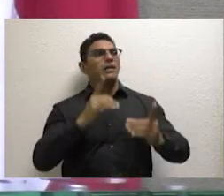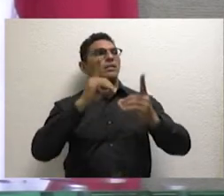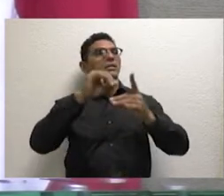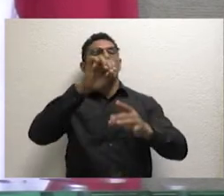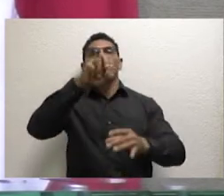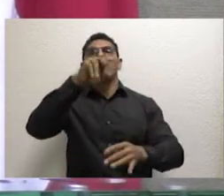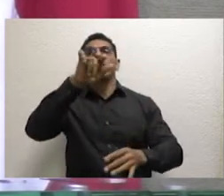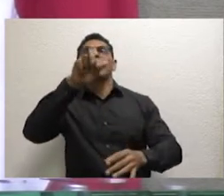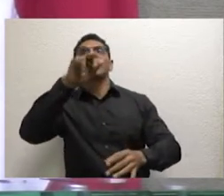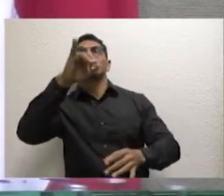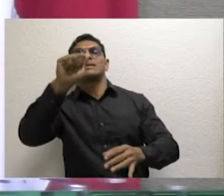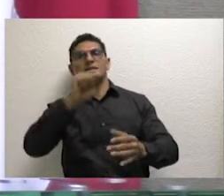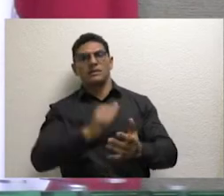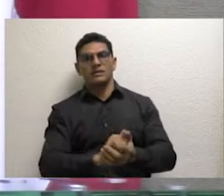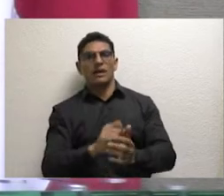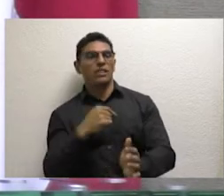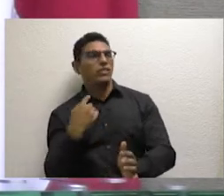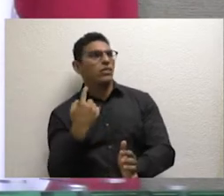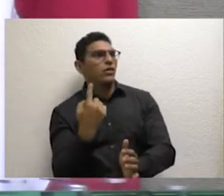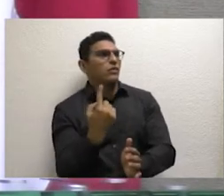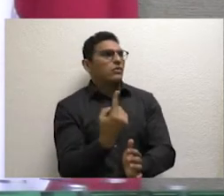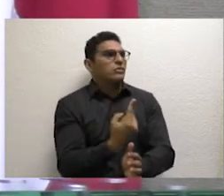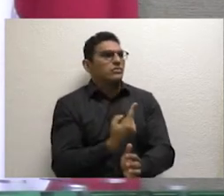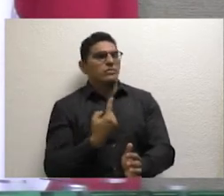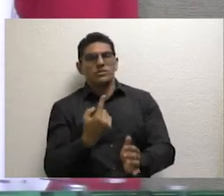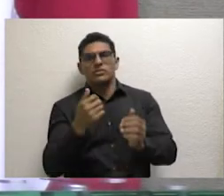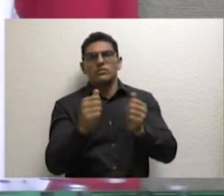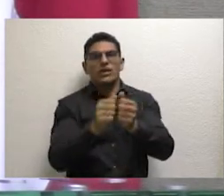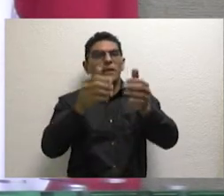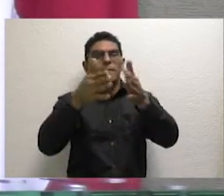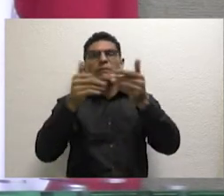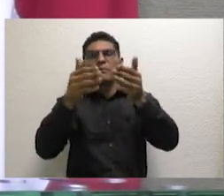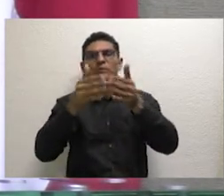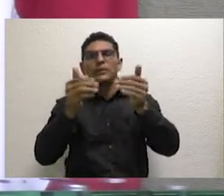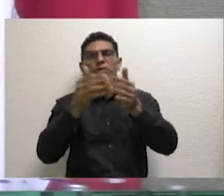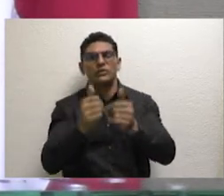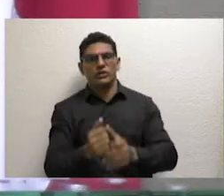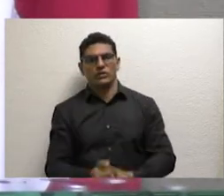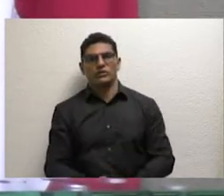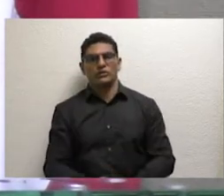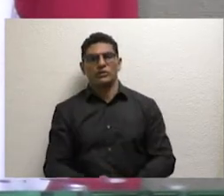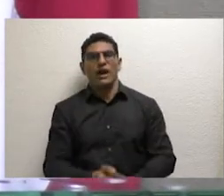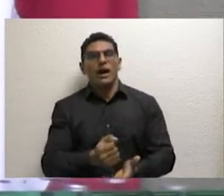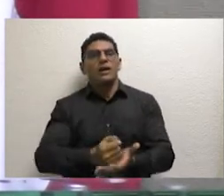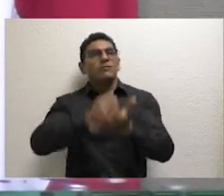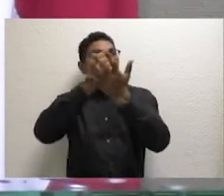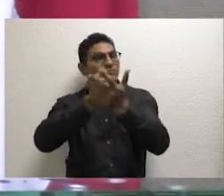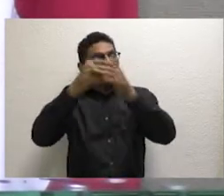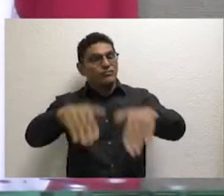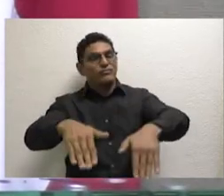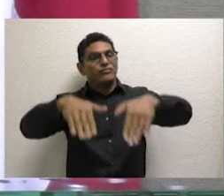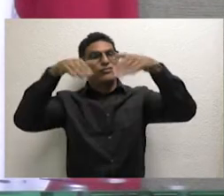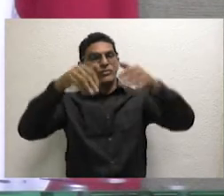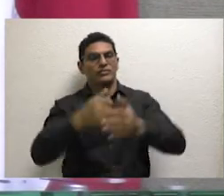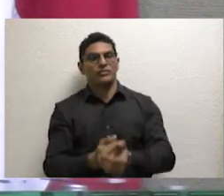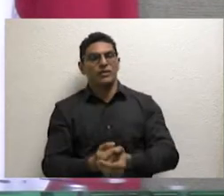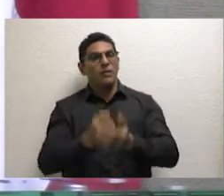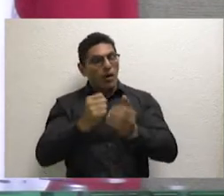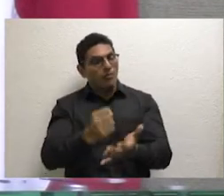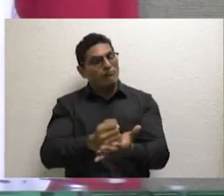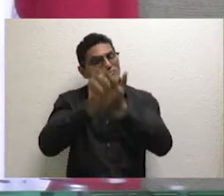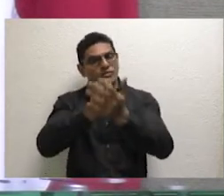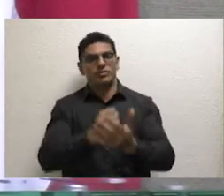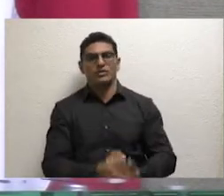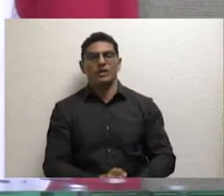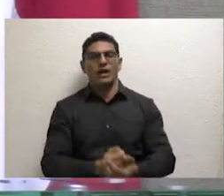então nós estamos aqui pedindo apoio dos parlamentares para que se solidarize com a